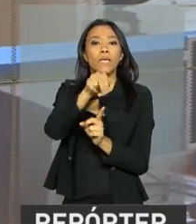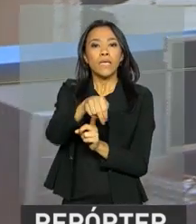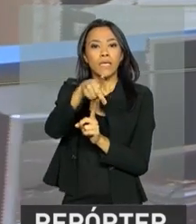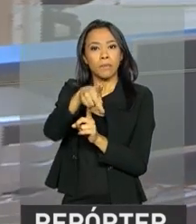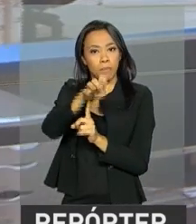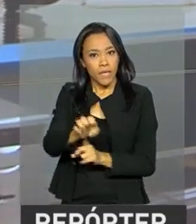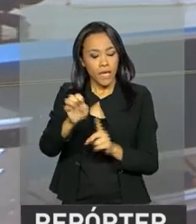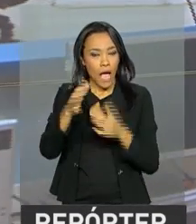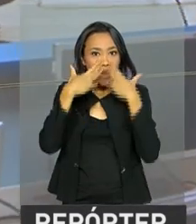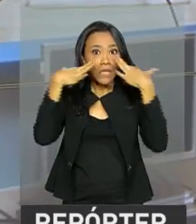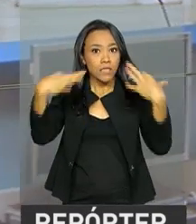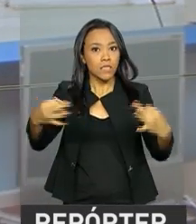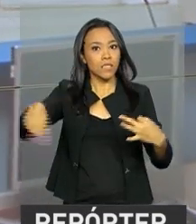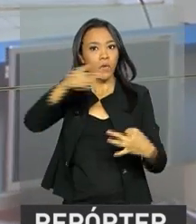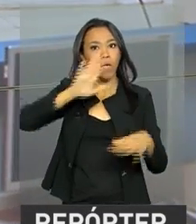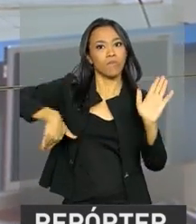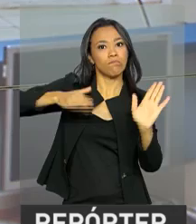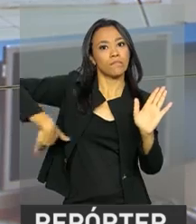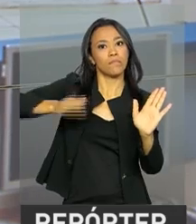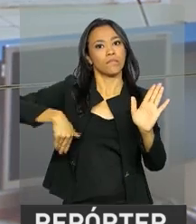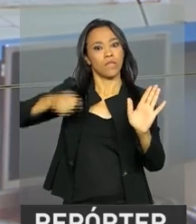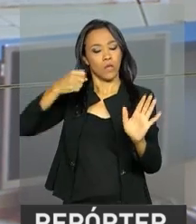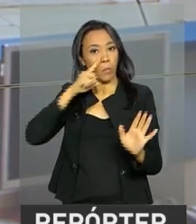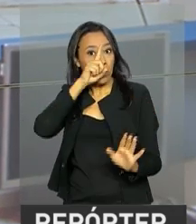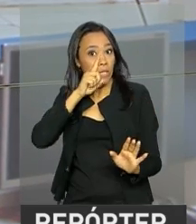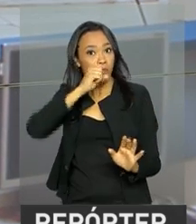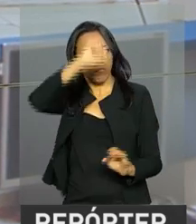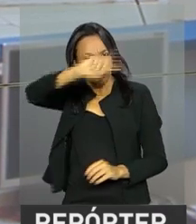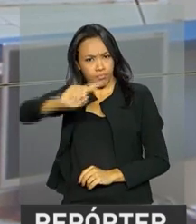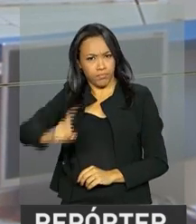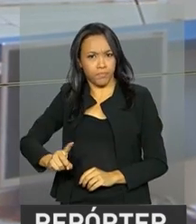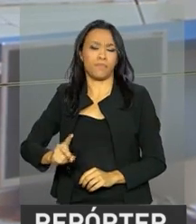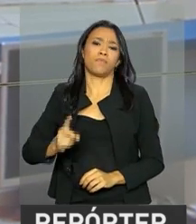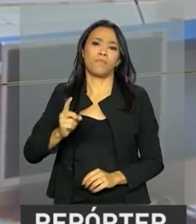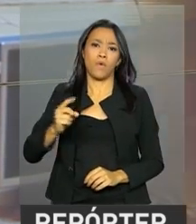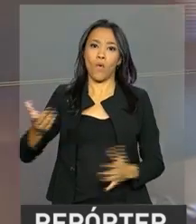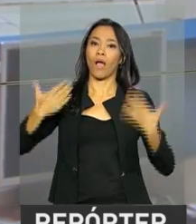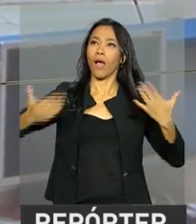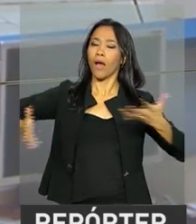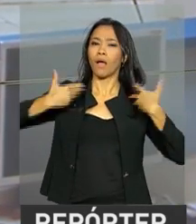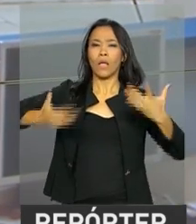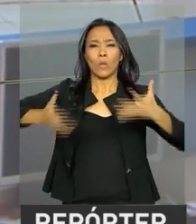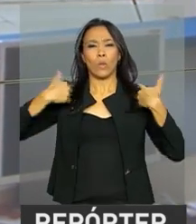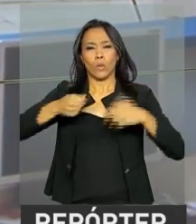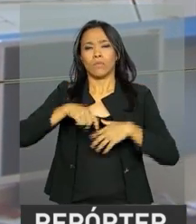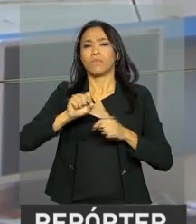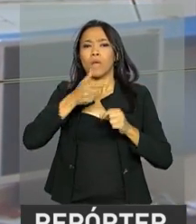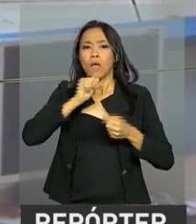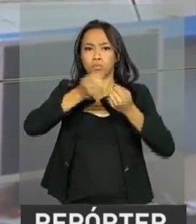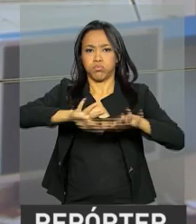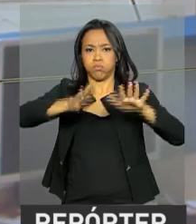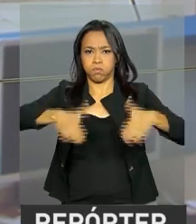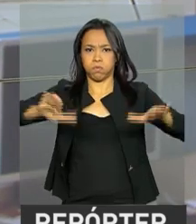alerta banhistas para os riscos de Raios em praias para o verão deste ano com base nas temperaturas dos oceanos a